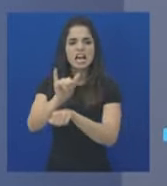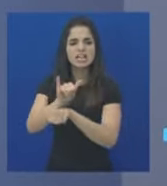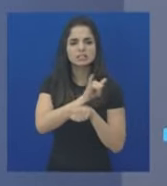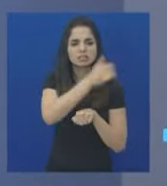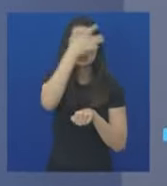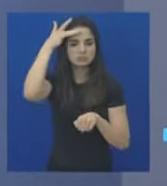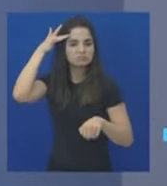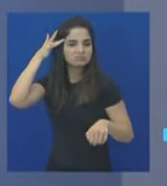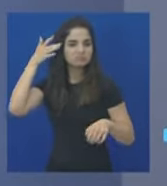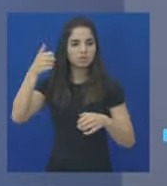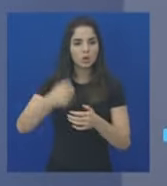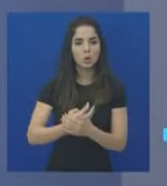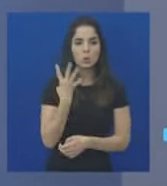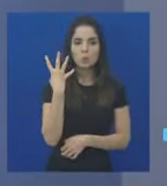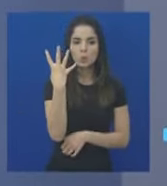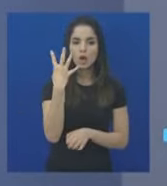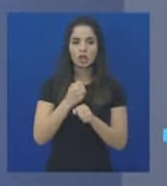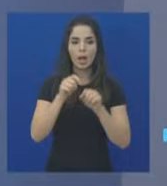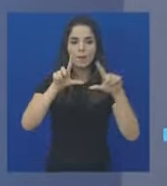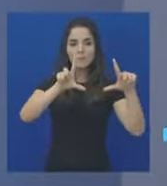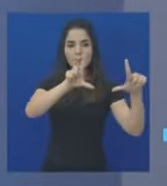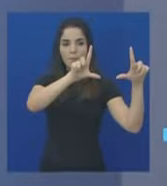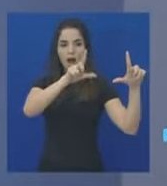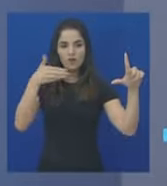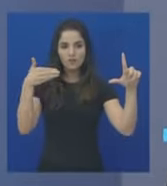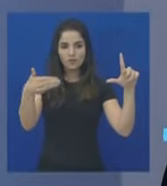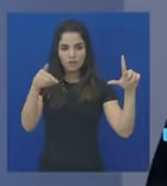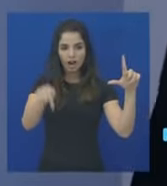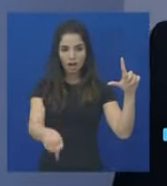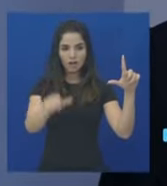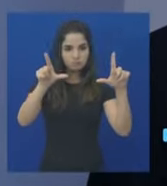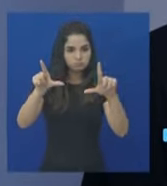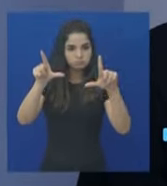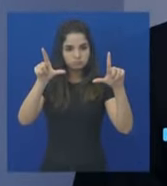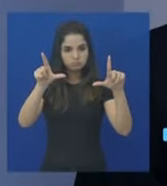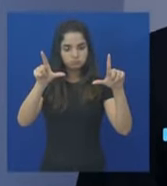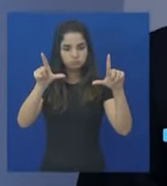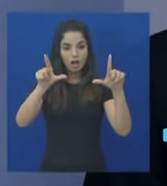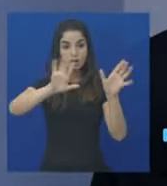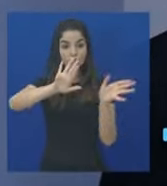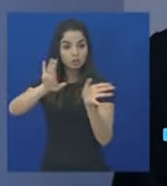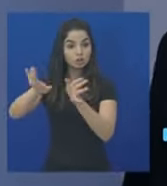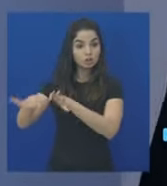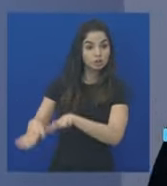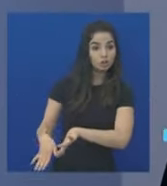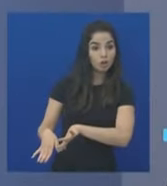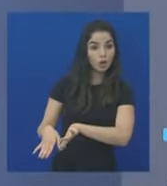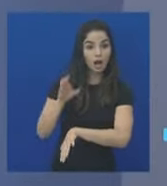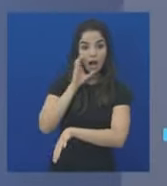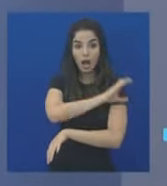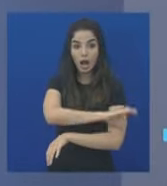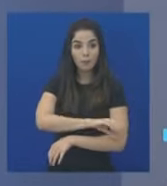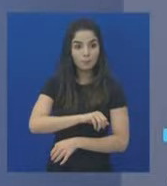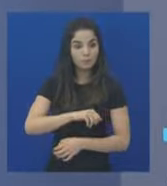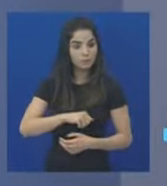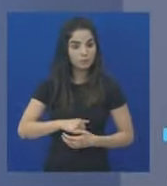colocando por 4 anos uma placa aqui em frente à InterTV, que derrubou no dia seguinte à eleição.